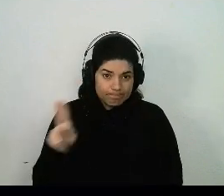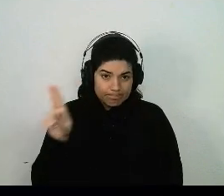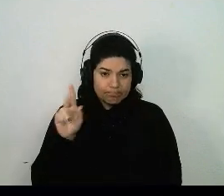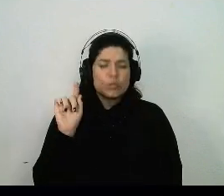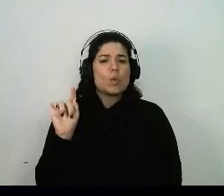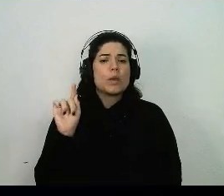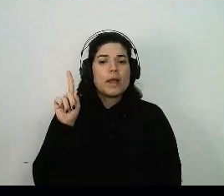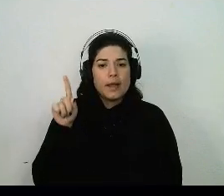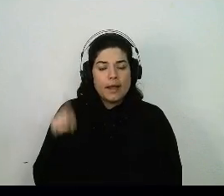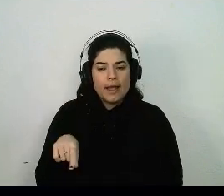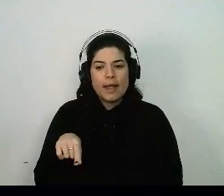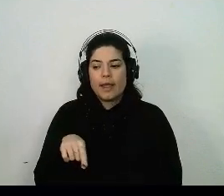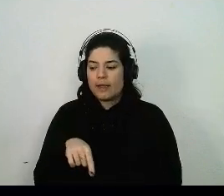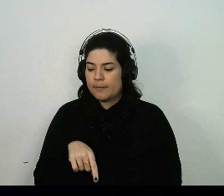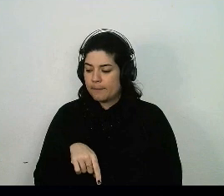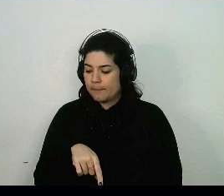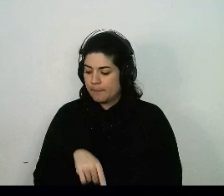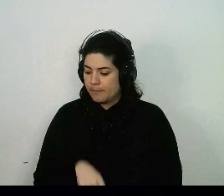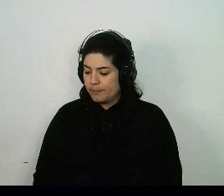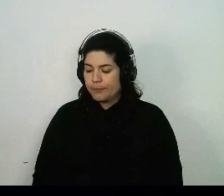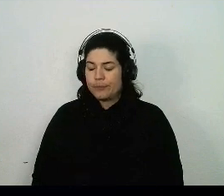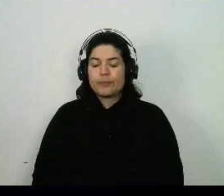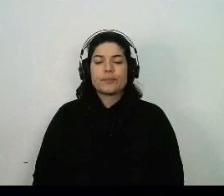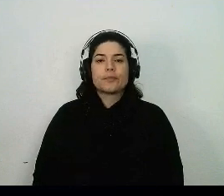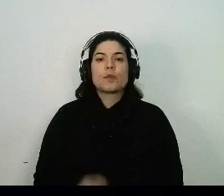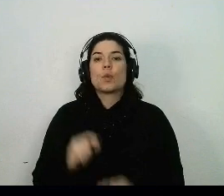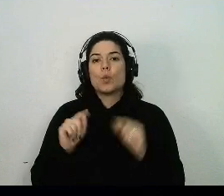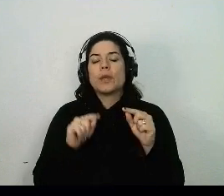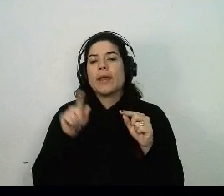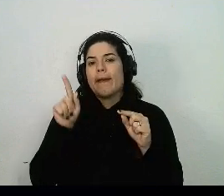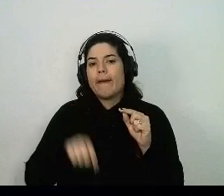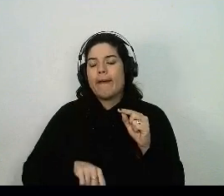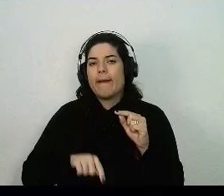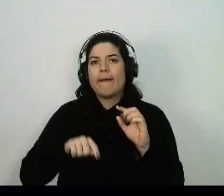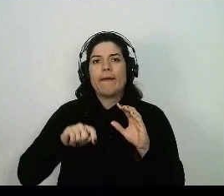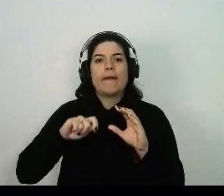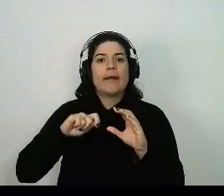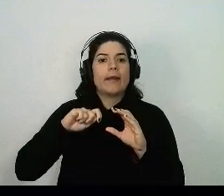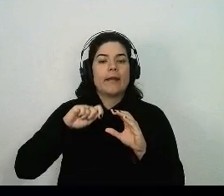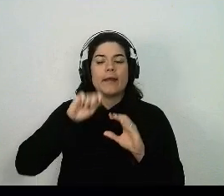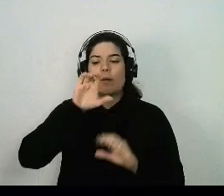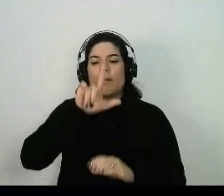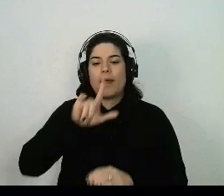que nada mais é do que uma classe que